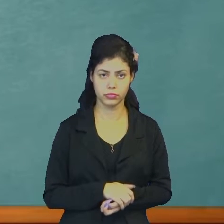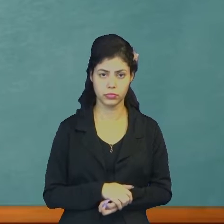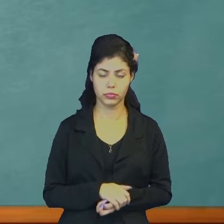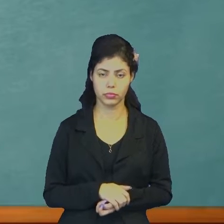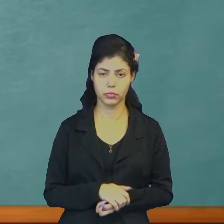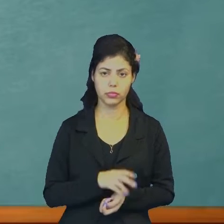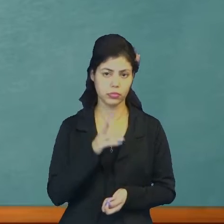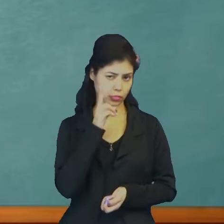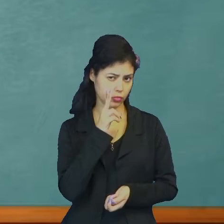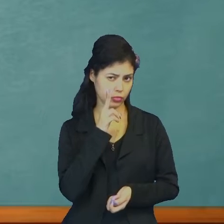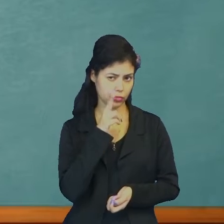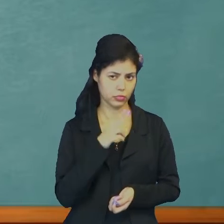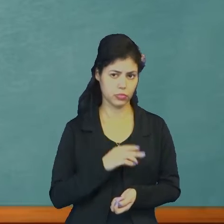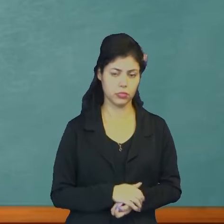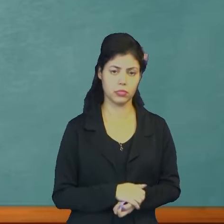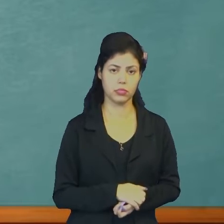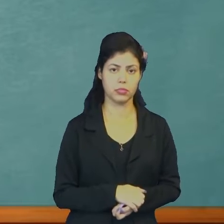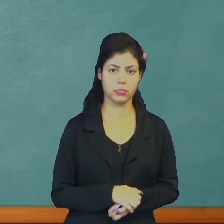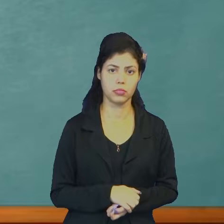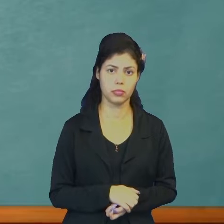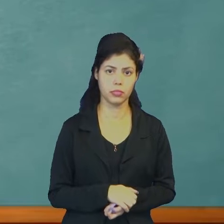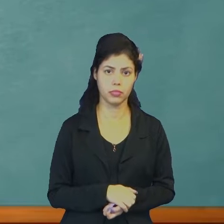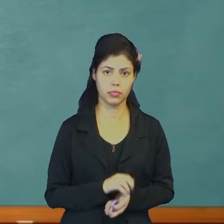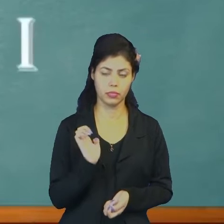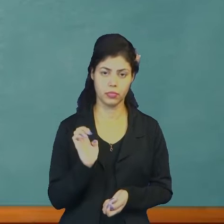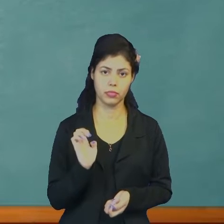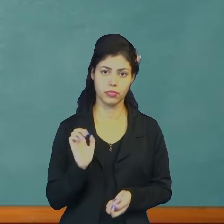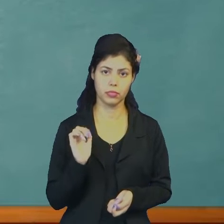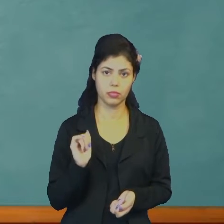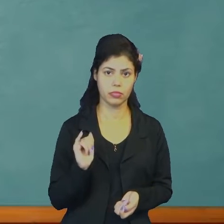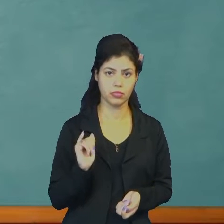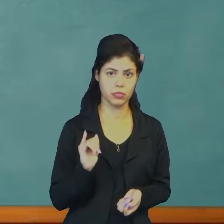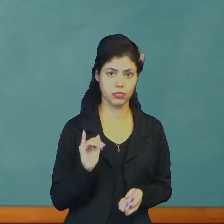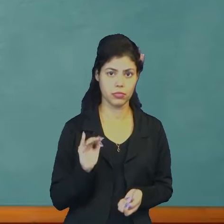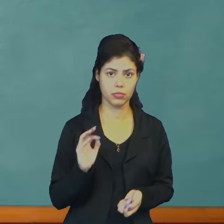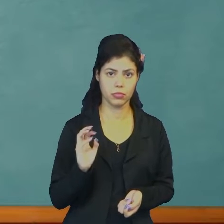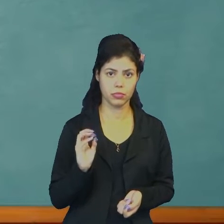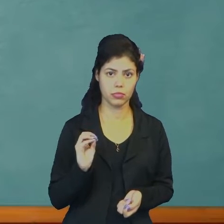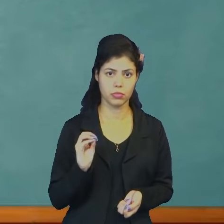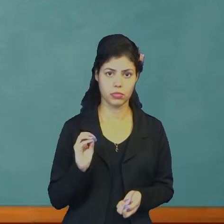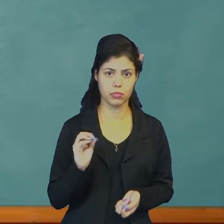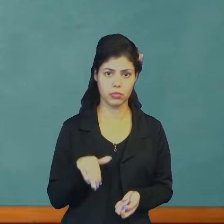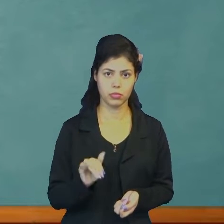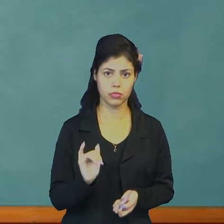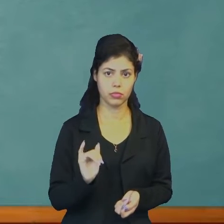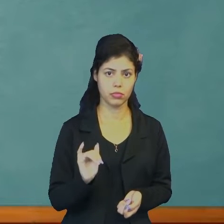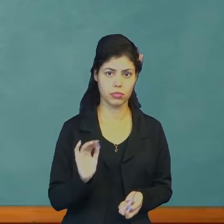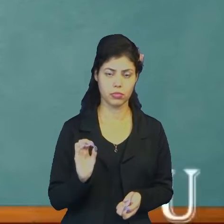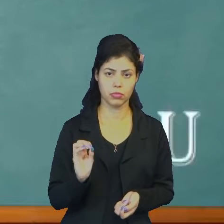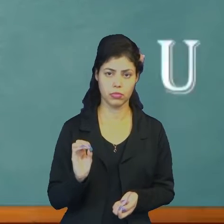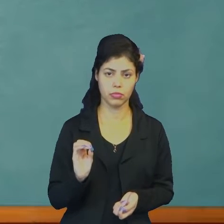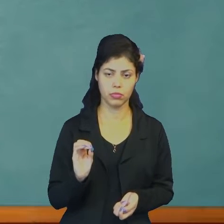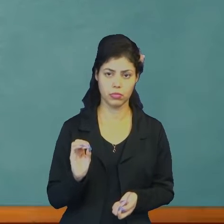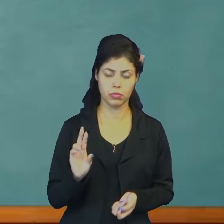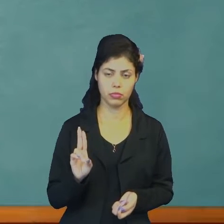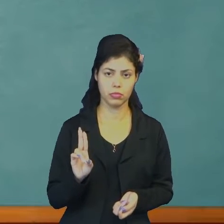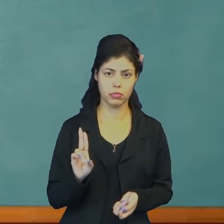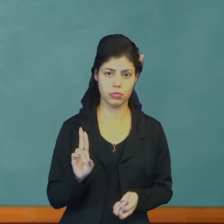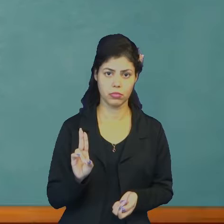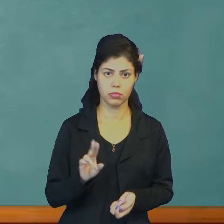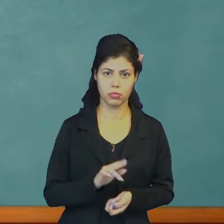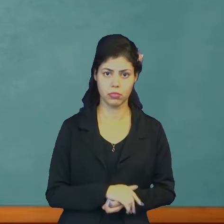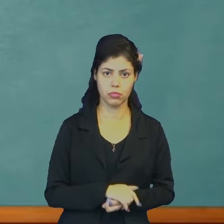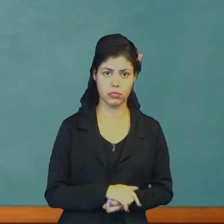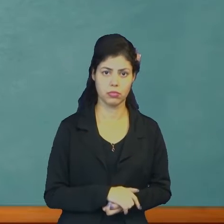Então, vamos relembrar as vogais. A, E, I, Y, O e